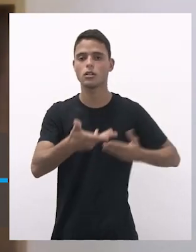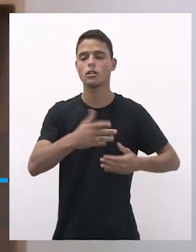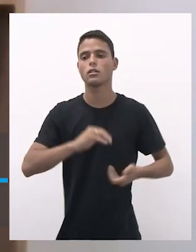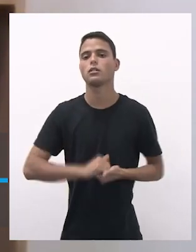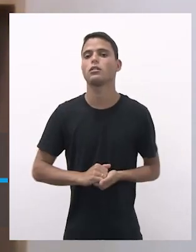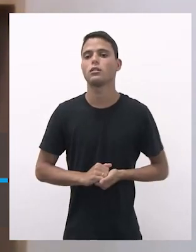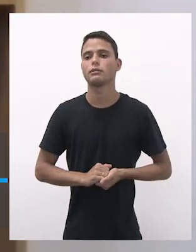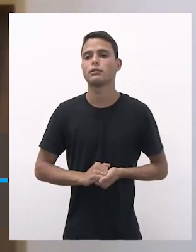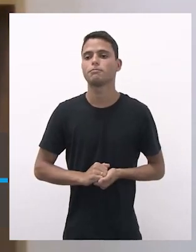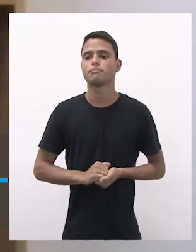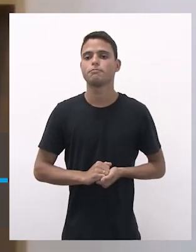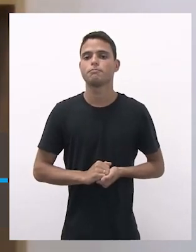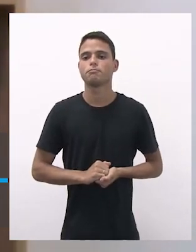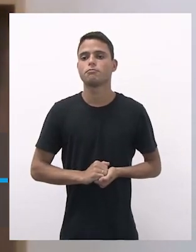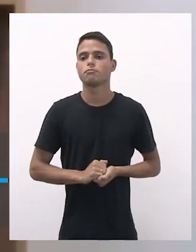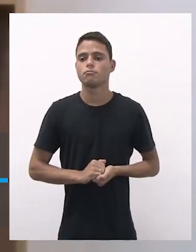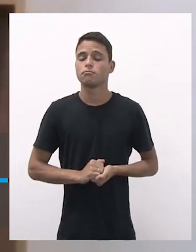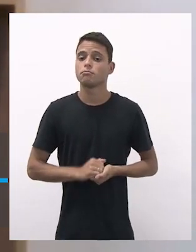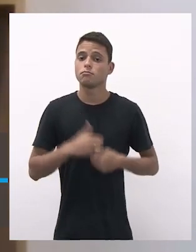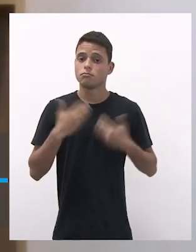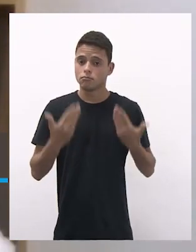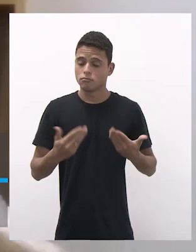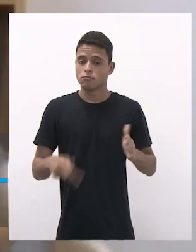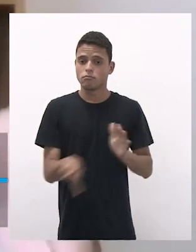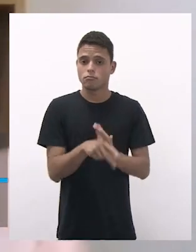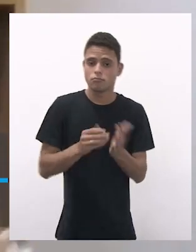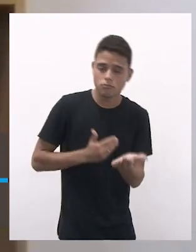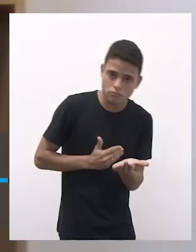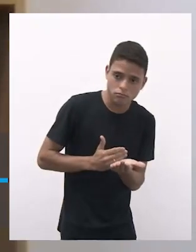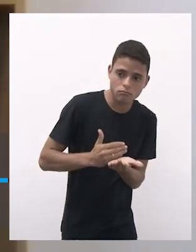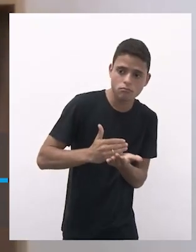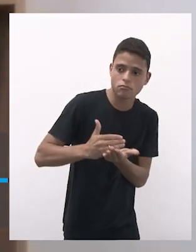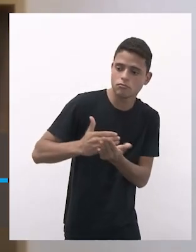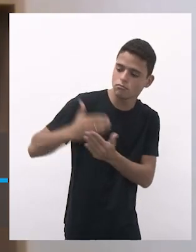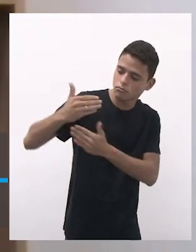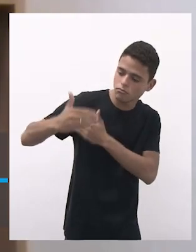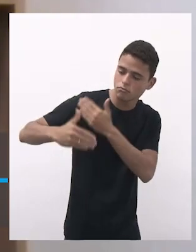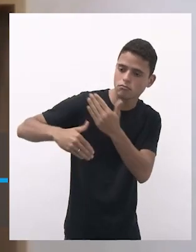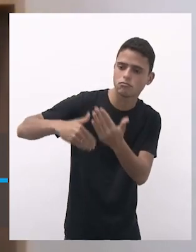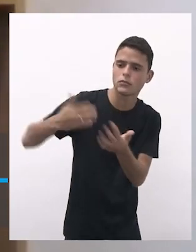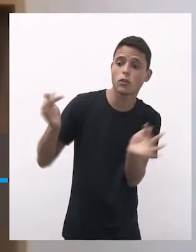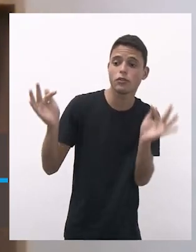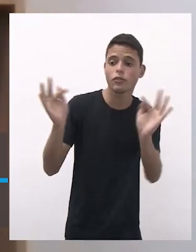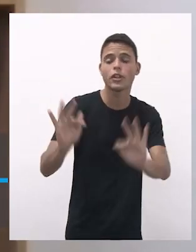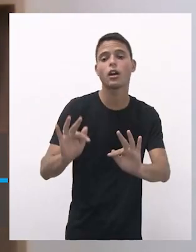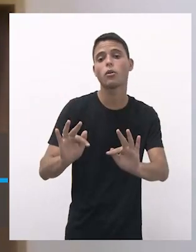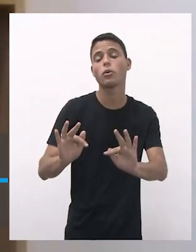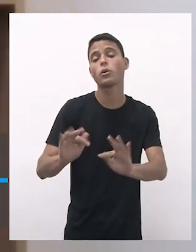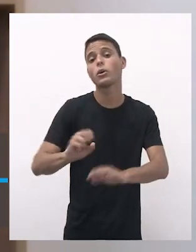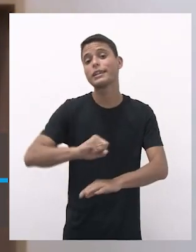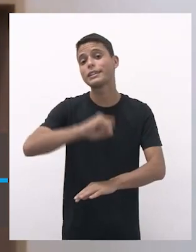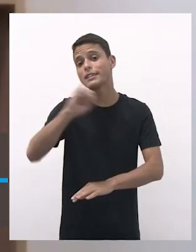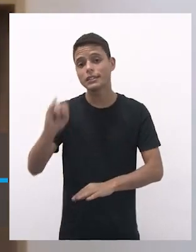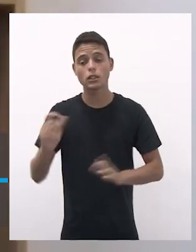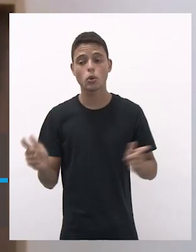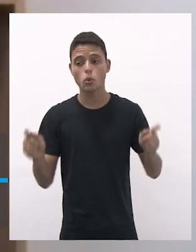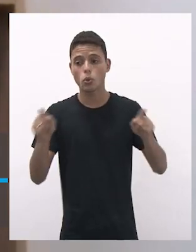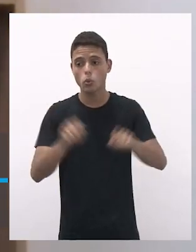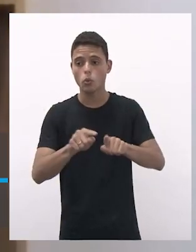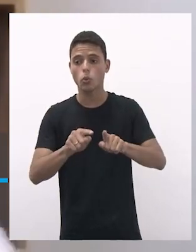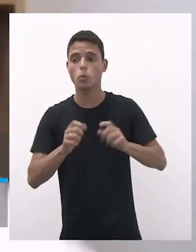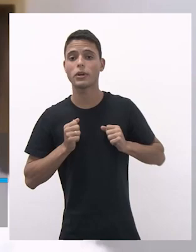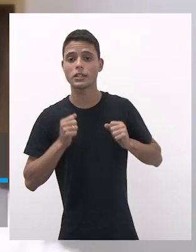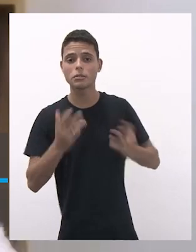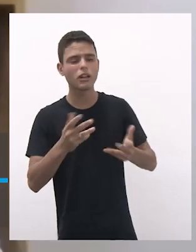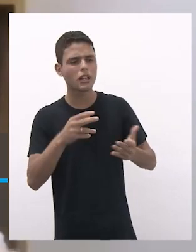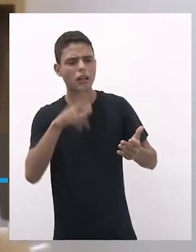conta desse preâmbulo, dessa parte inicial de contextualização, ainda que o participante não tenha lido o